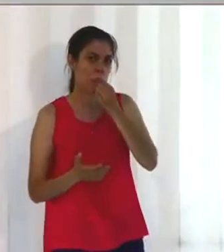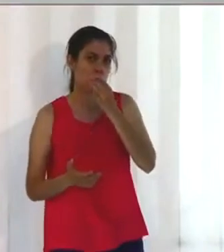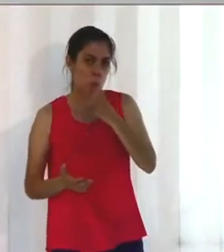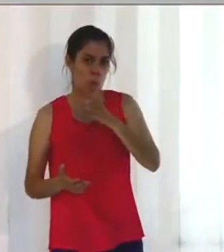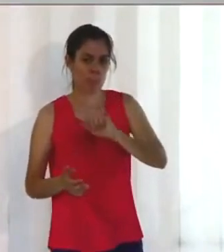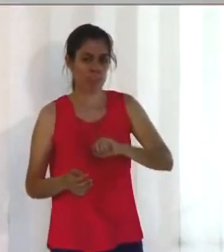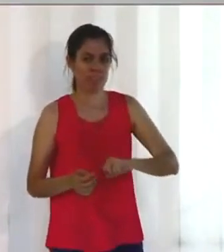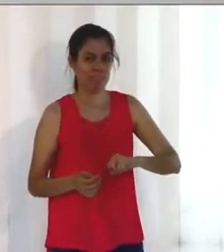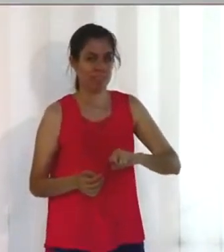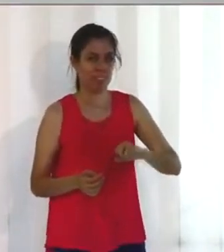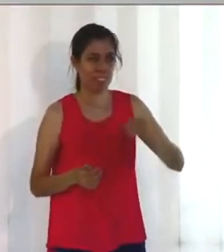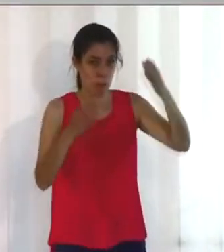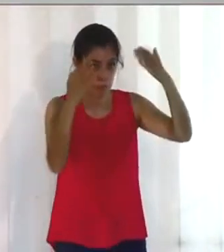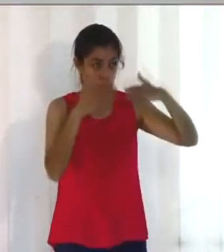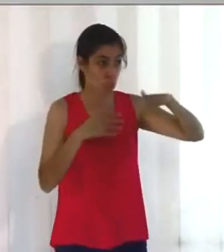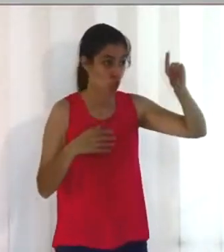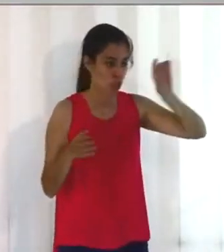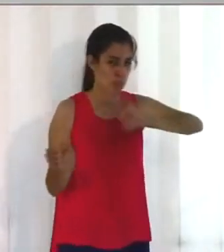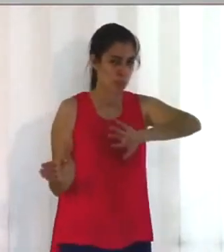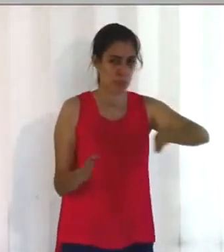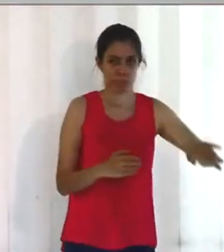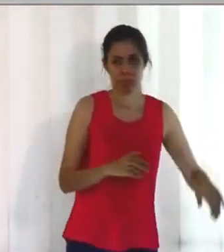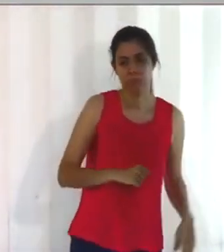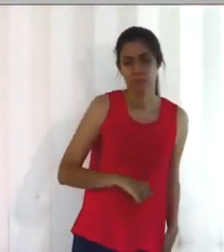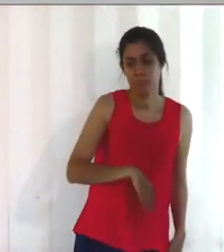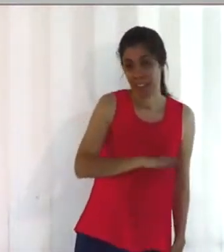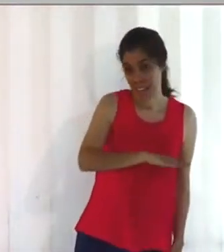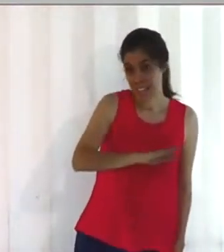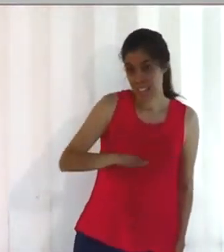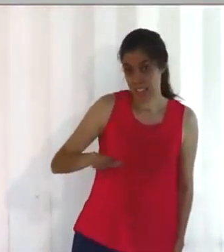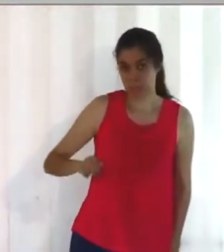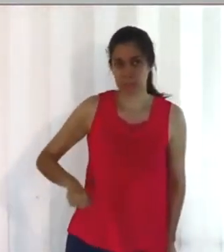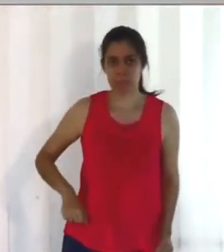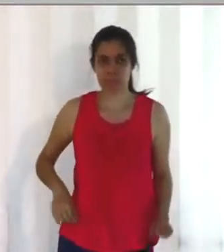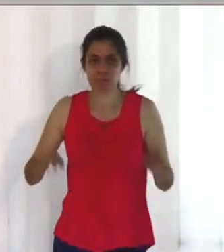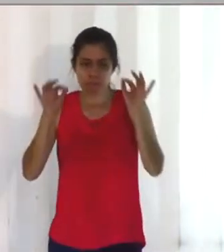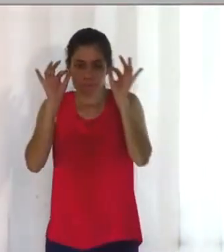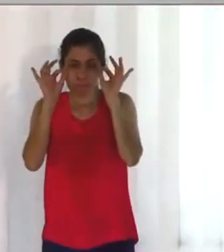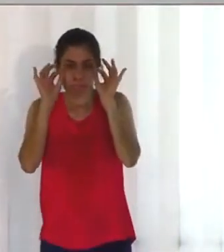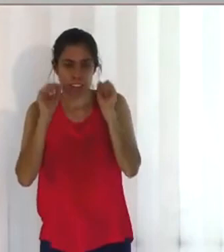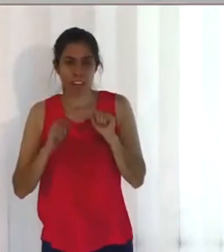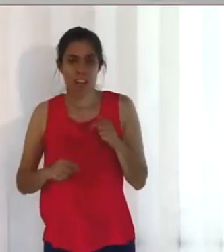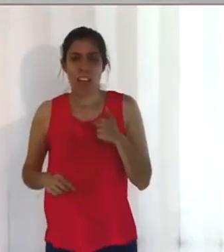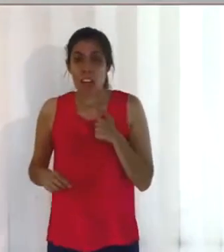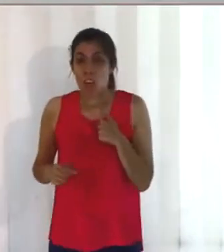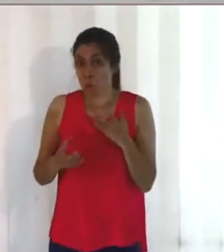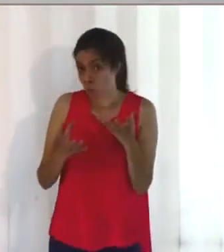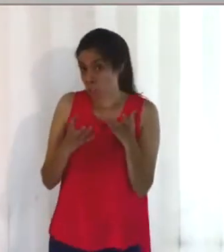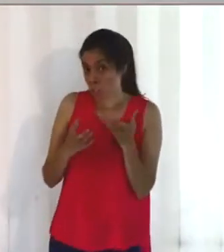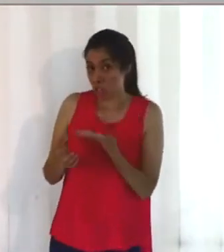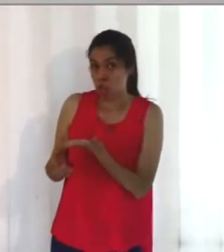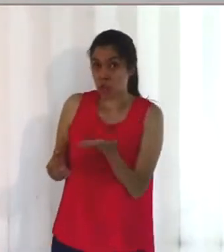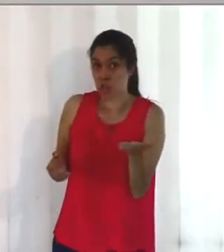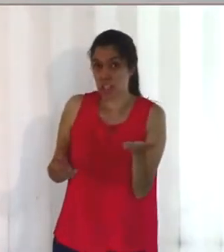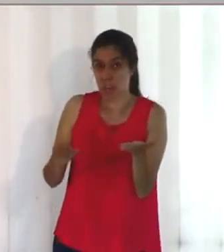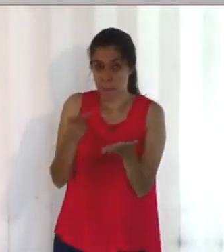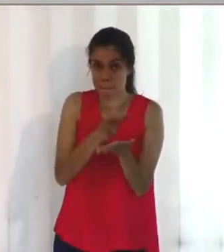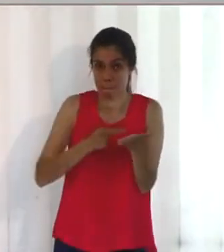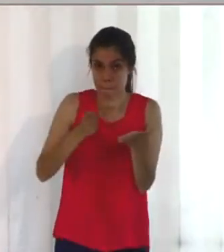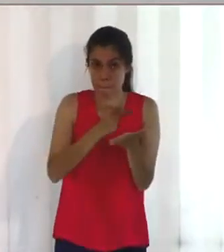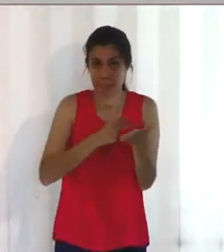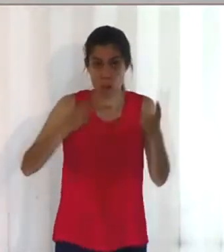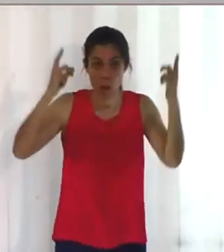crianças, vocês entenderam, crianças, por que é que o pastor pediu para vocês pintarem uma ovelha, e pintarem uma Bíblia, e